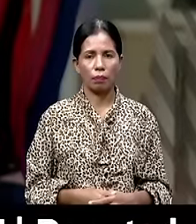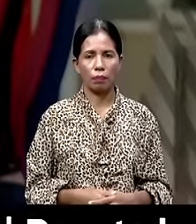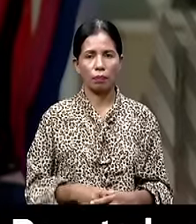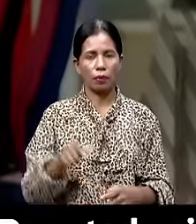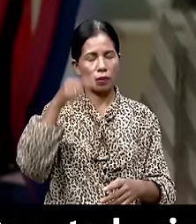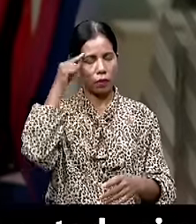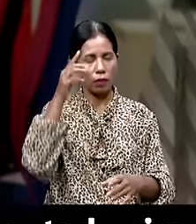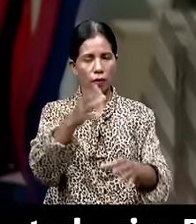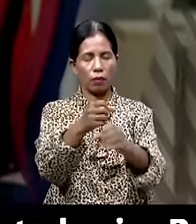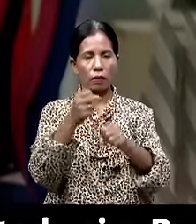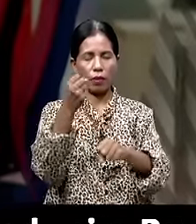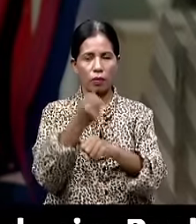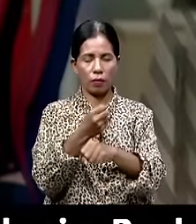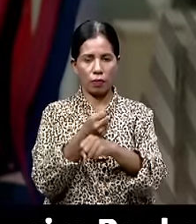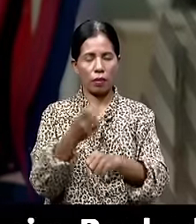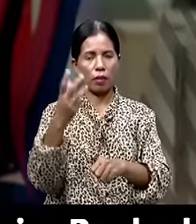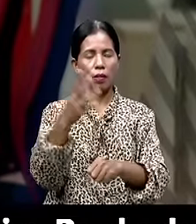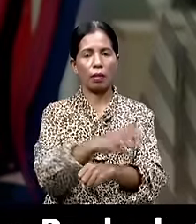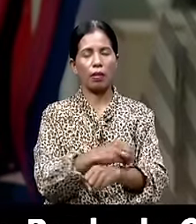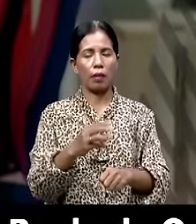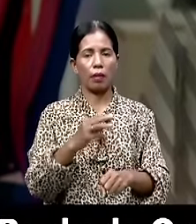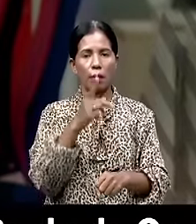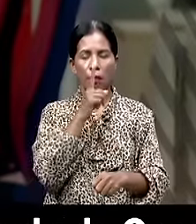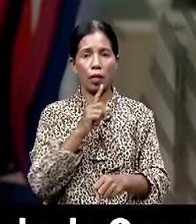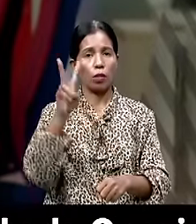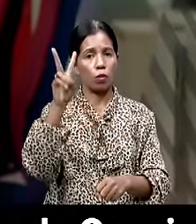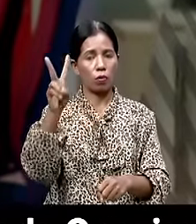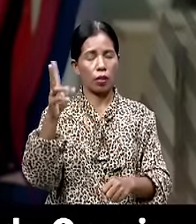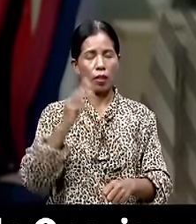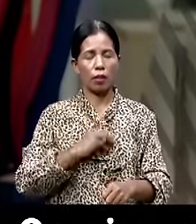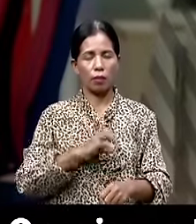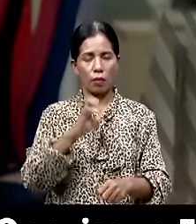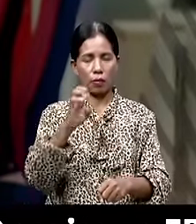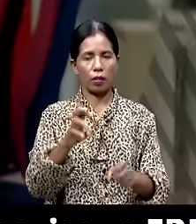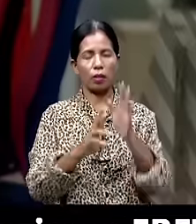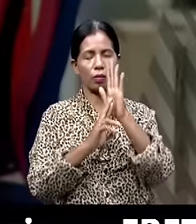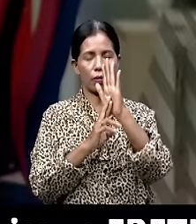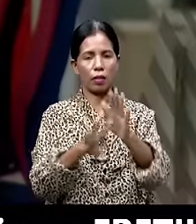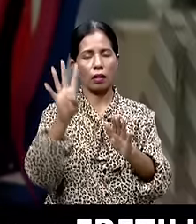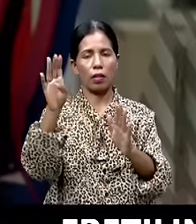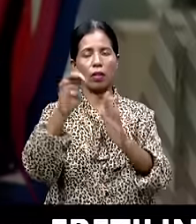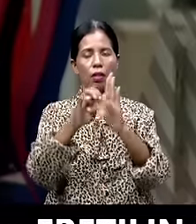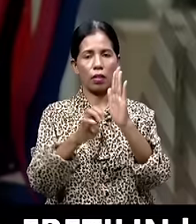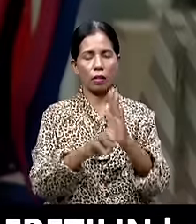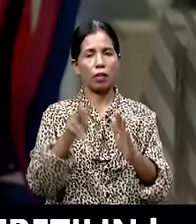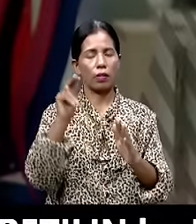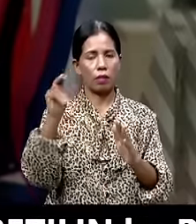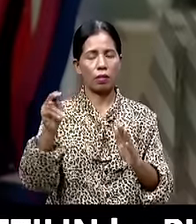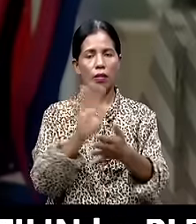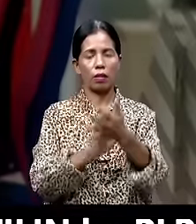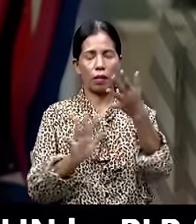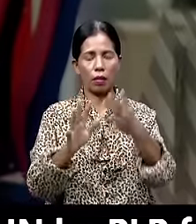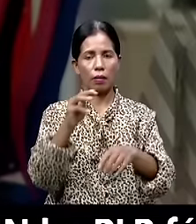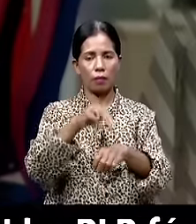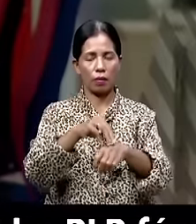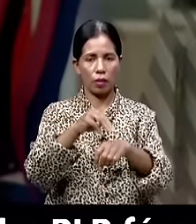Governo foi fato que marmer meia rua e a mobisi, que representa pilar hat Estados Unidos e a celebração missa